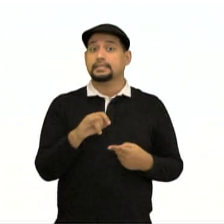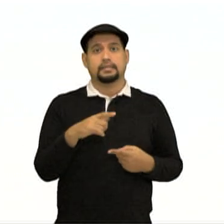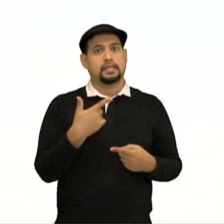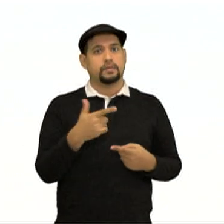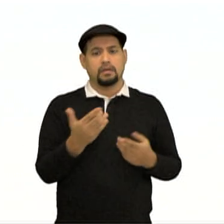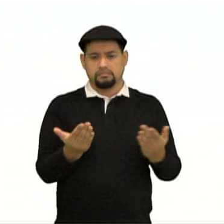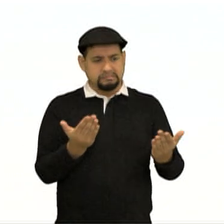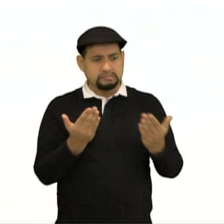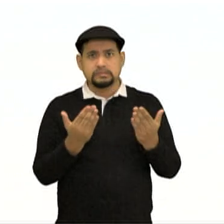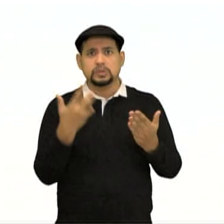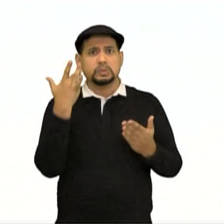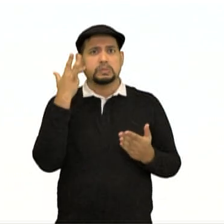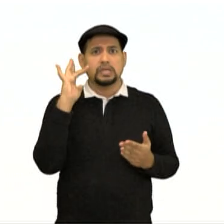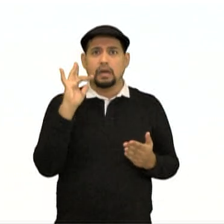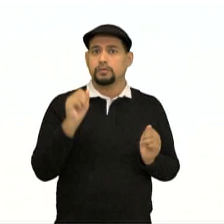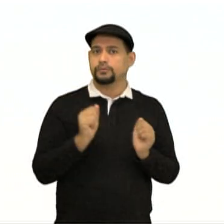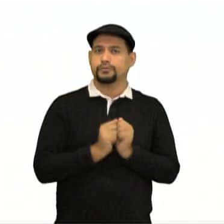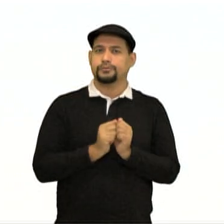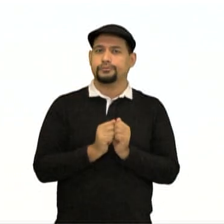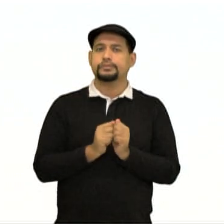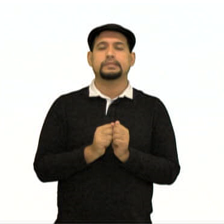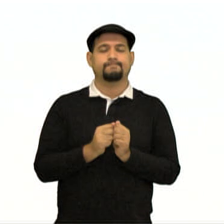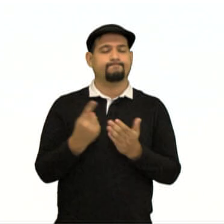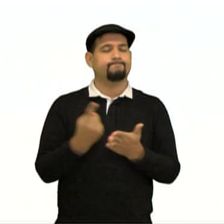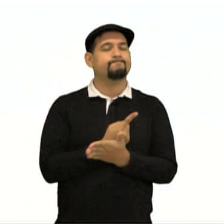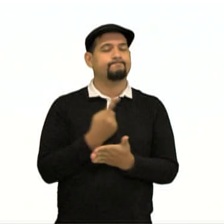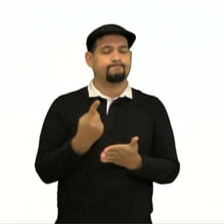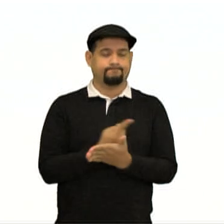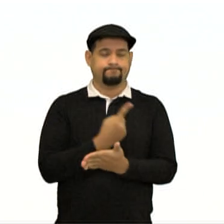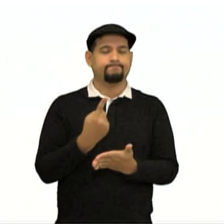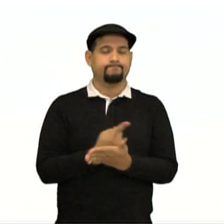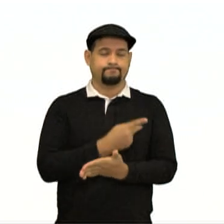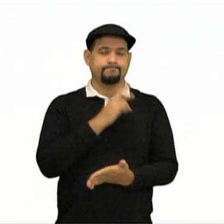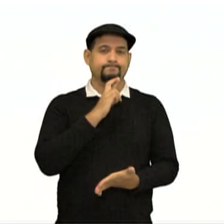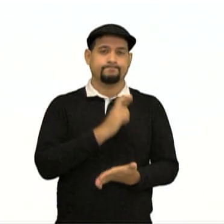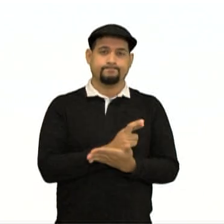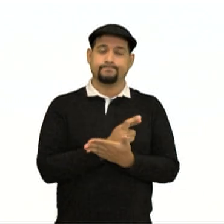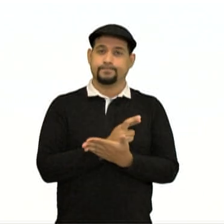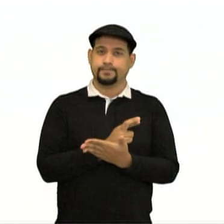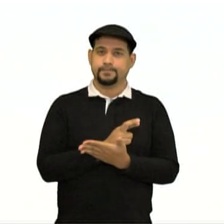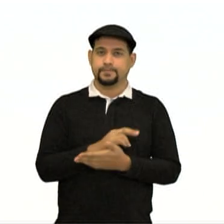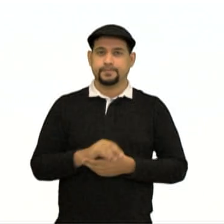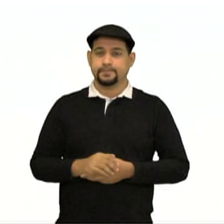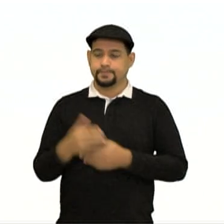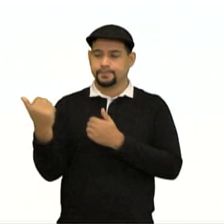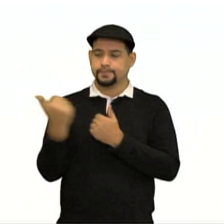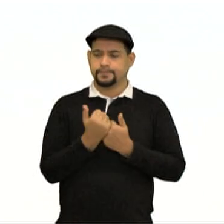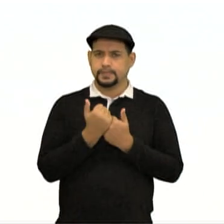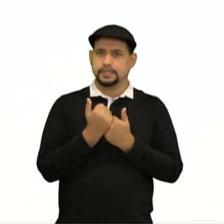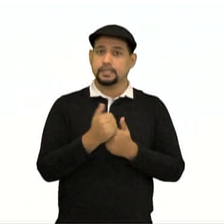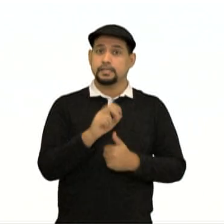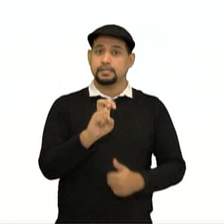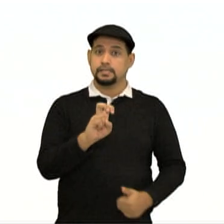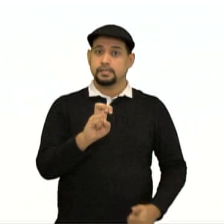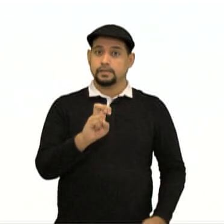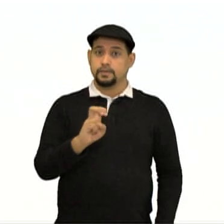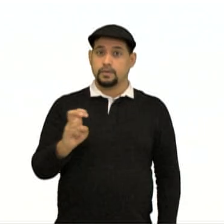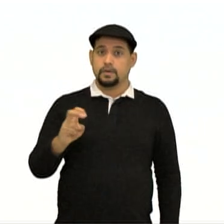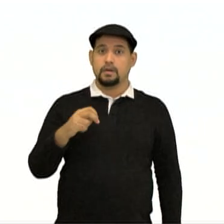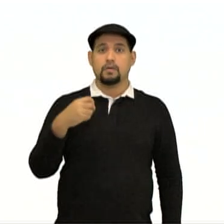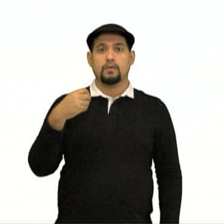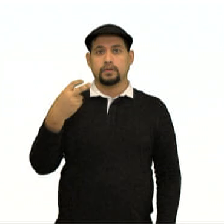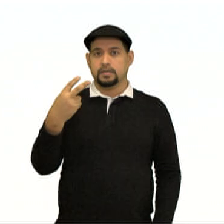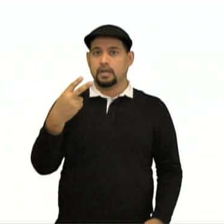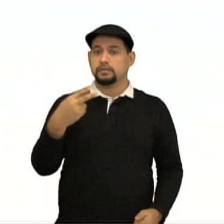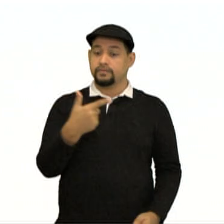tiver essas unidades na mesma unidade, vai dar totalmente errado o resultado. Então, nessa substituição, 5² 25,